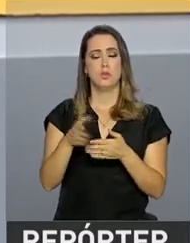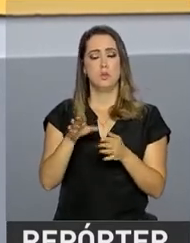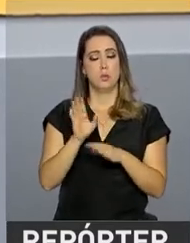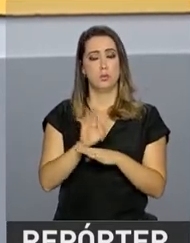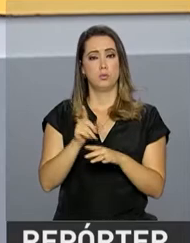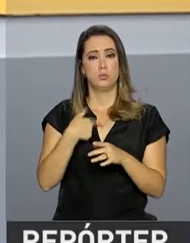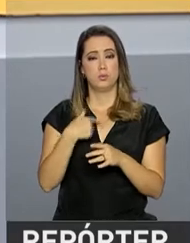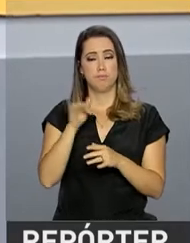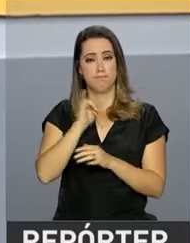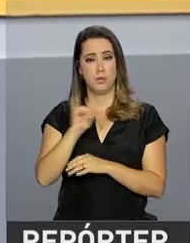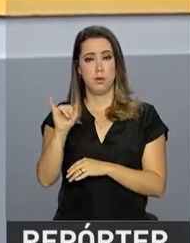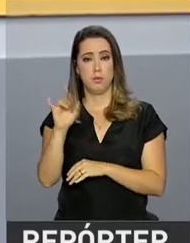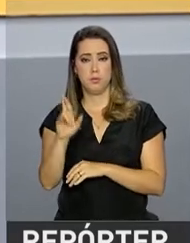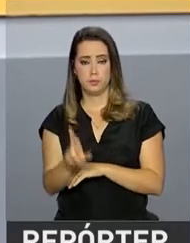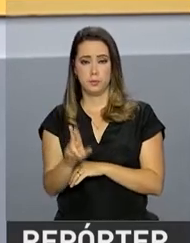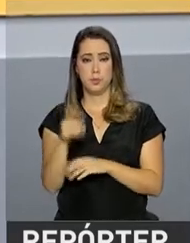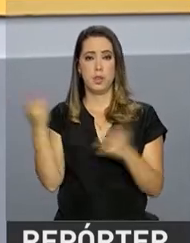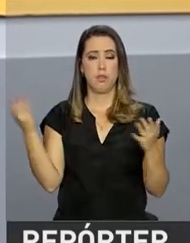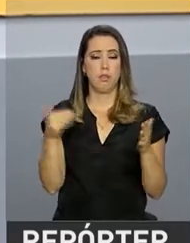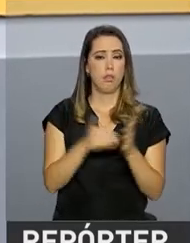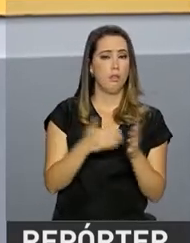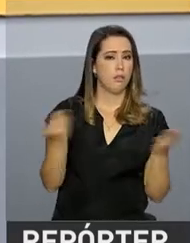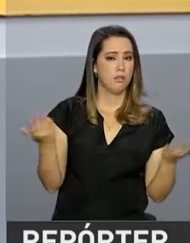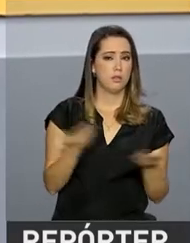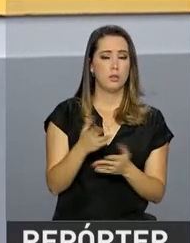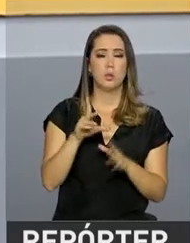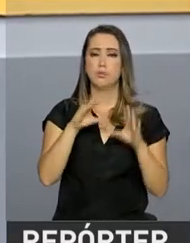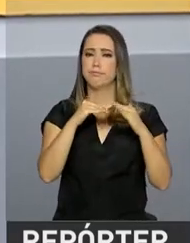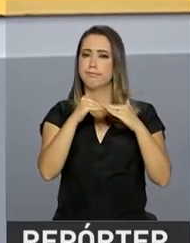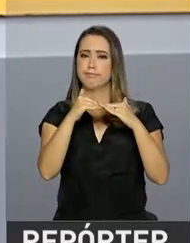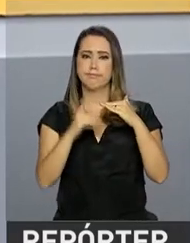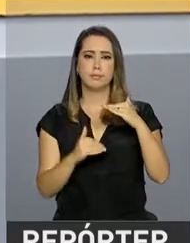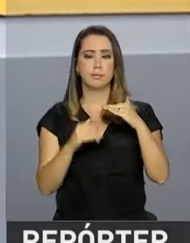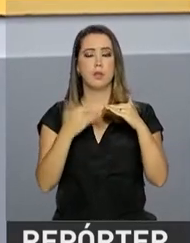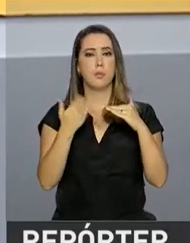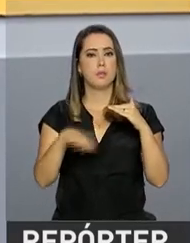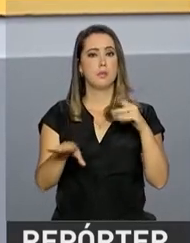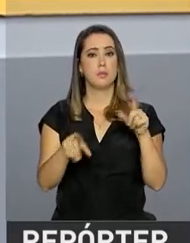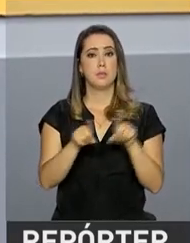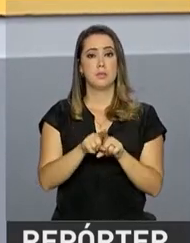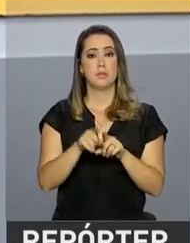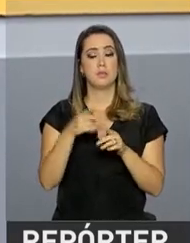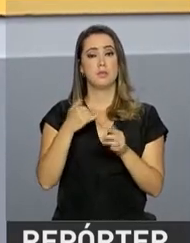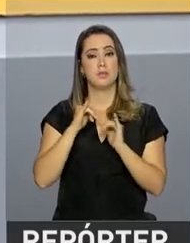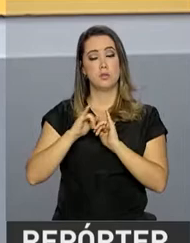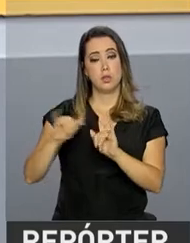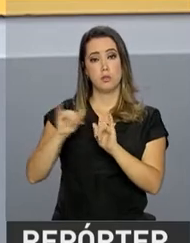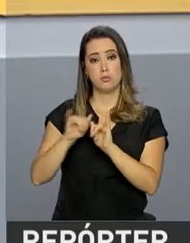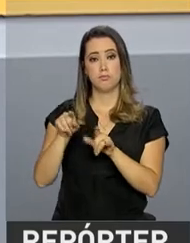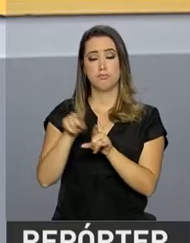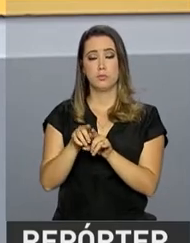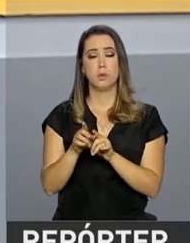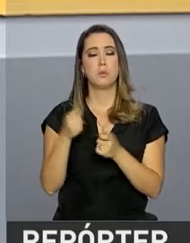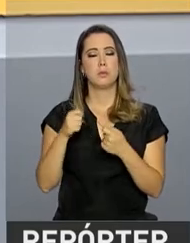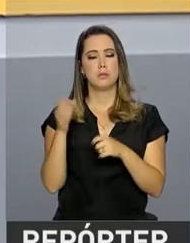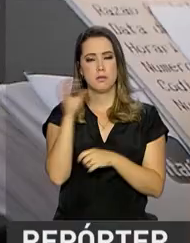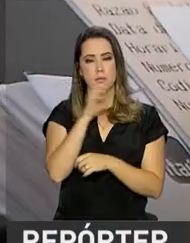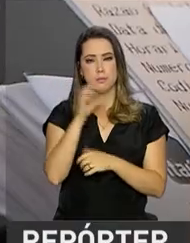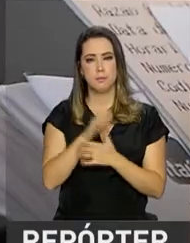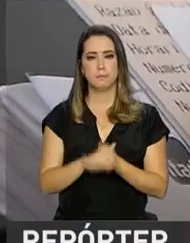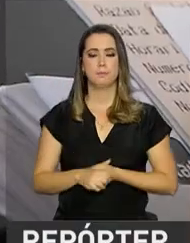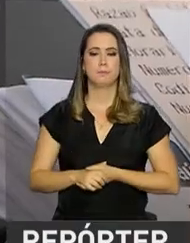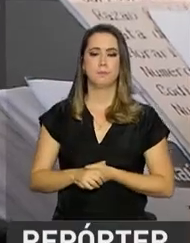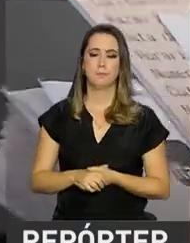ao leão até agora menos da metade enviou a declaração e de acordo com especialistas é bom não deixar para a última hora